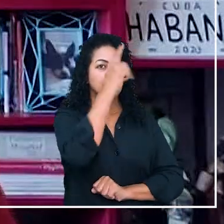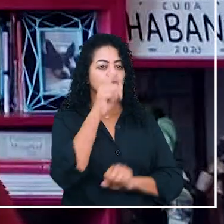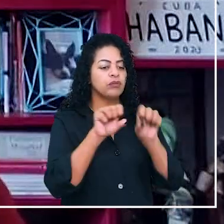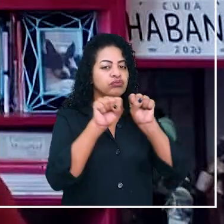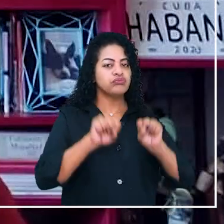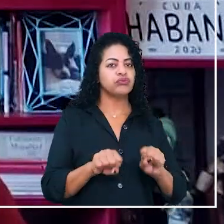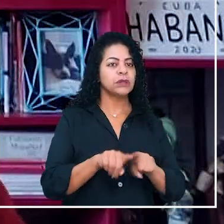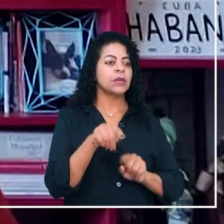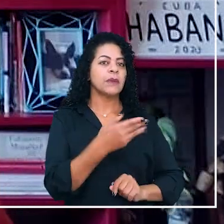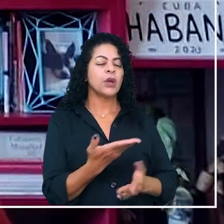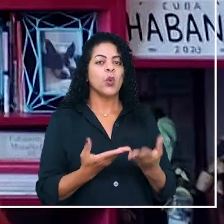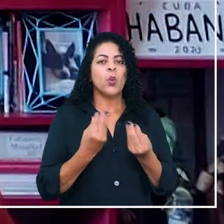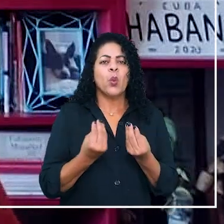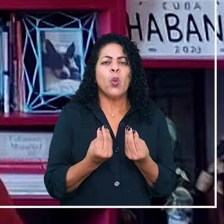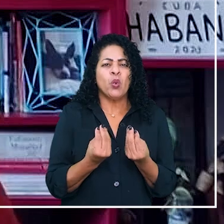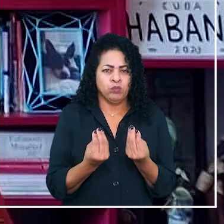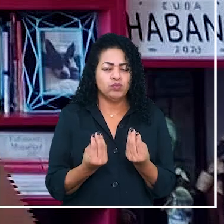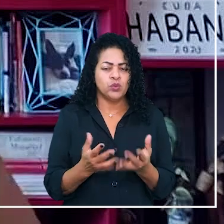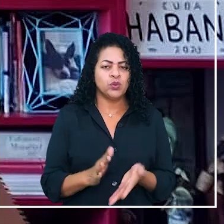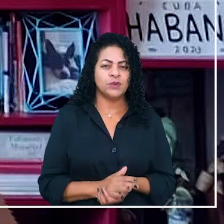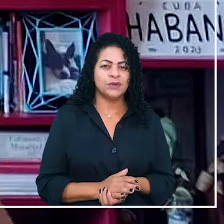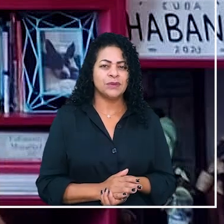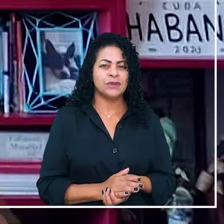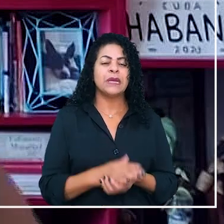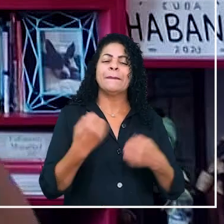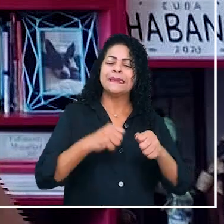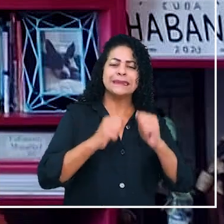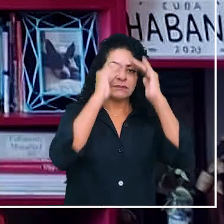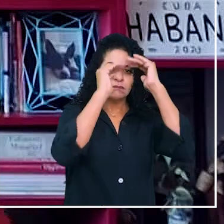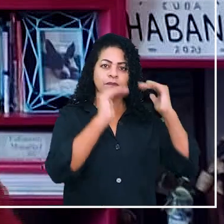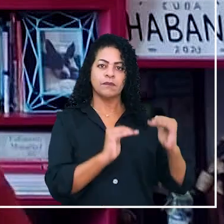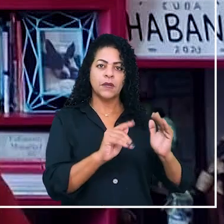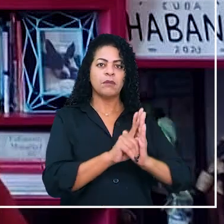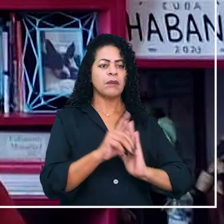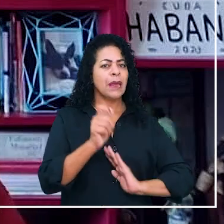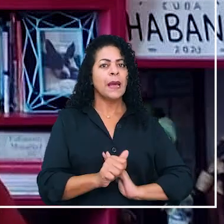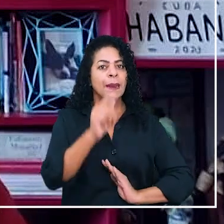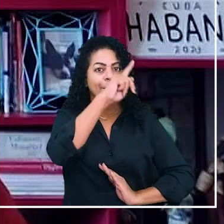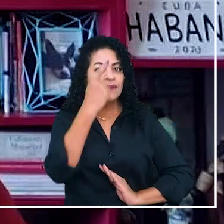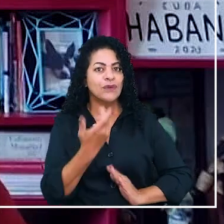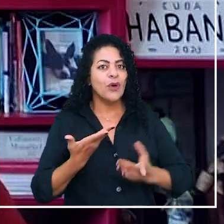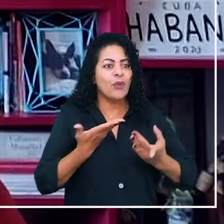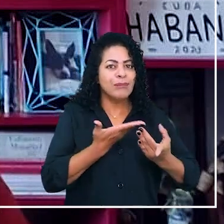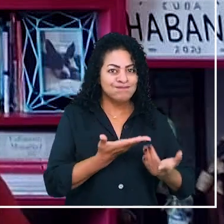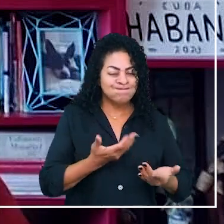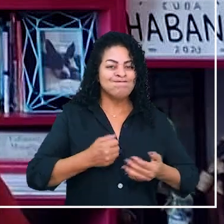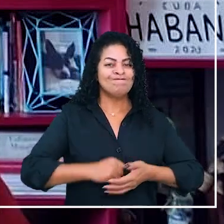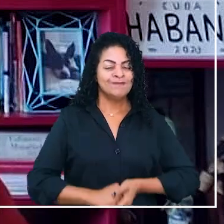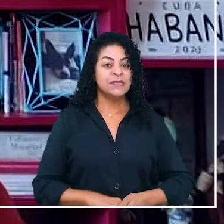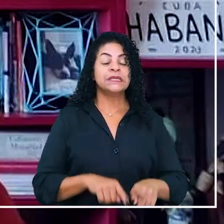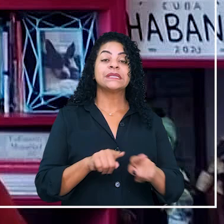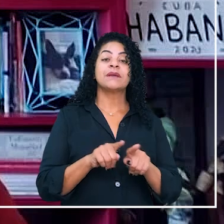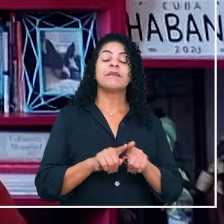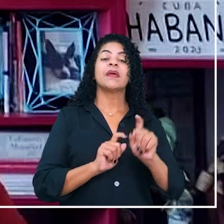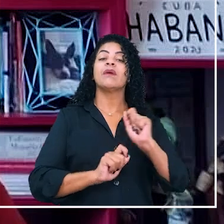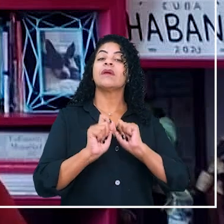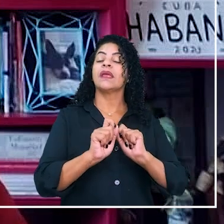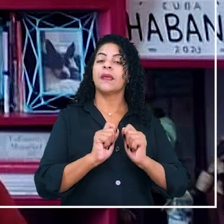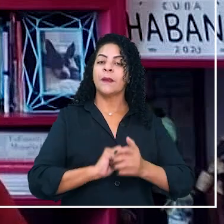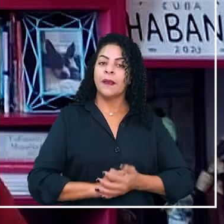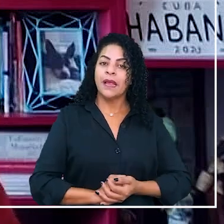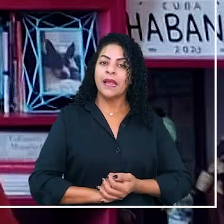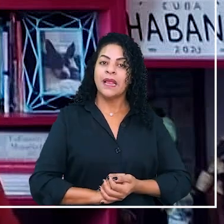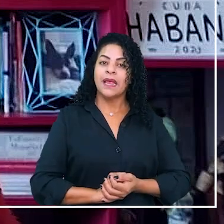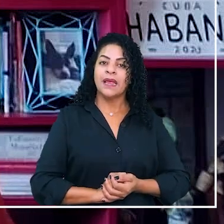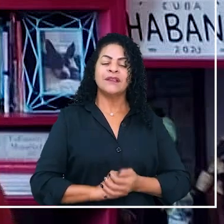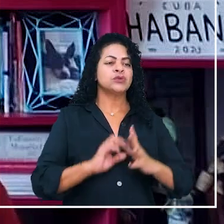todas as partes e sujeitos processuais devem respeitar a dignidade da vítima, né? A manifestação sobre